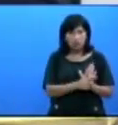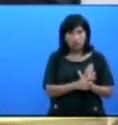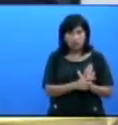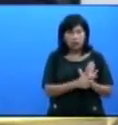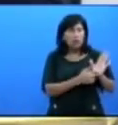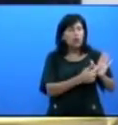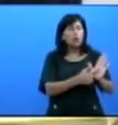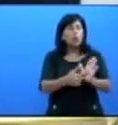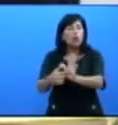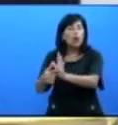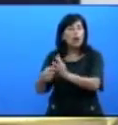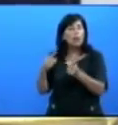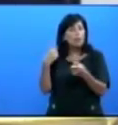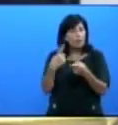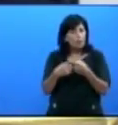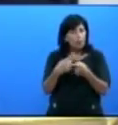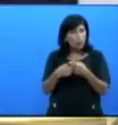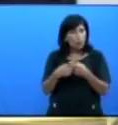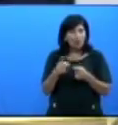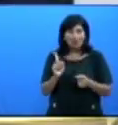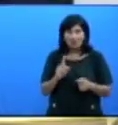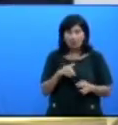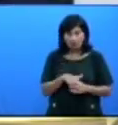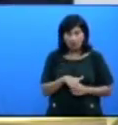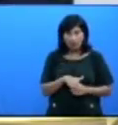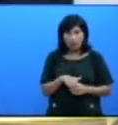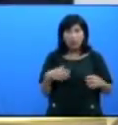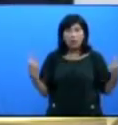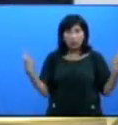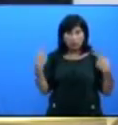justificativa, dei um parecer de 26 laudas.